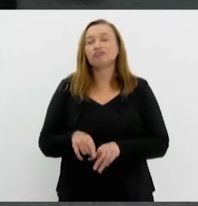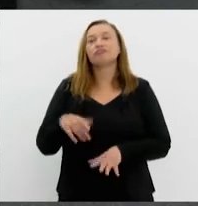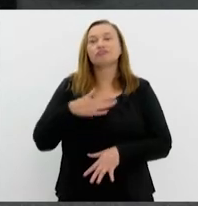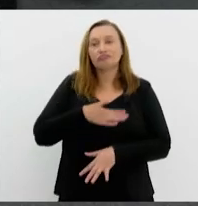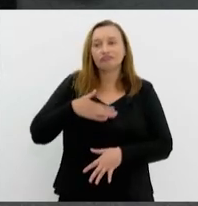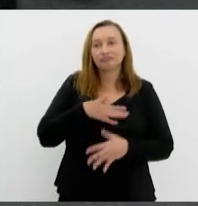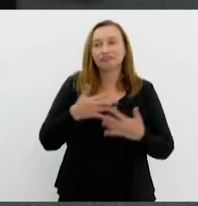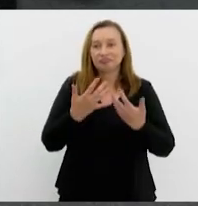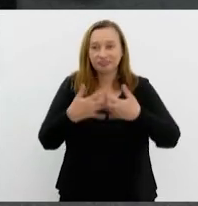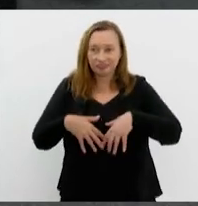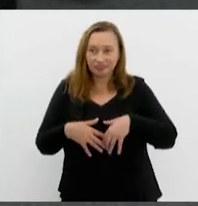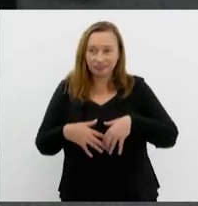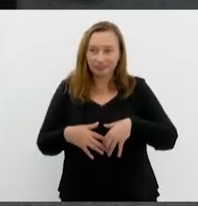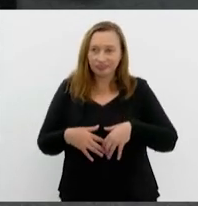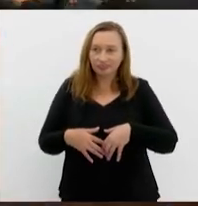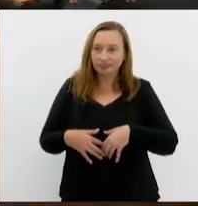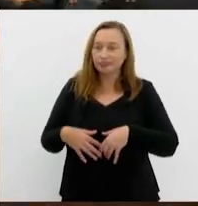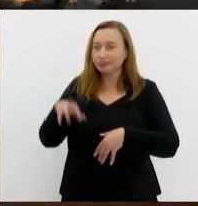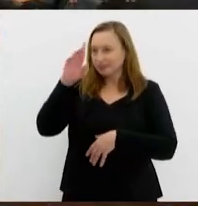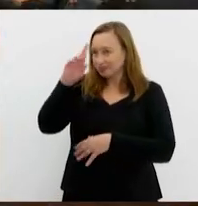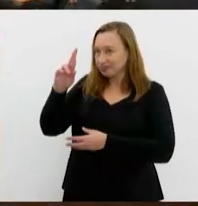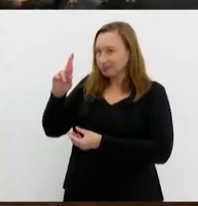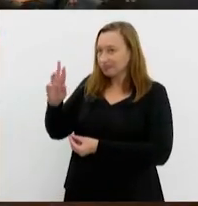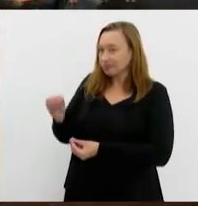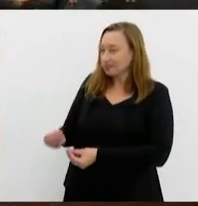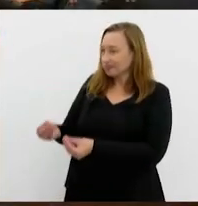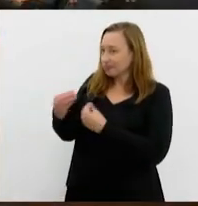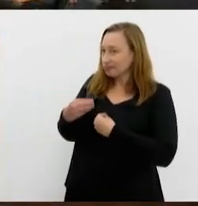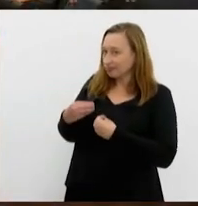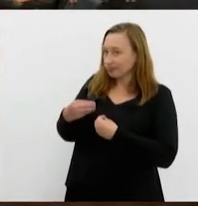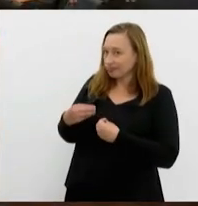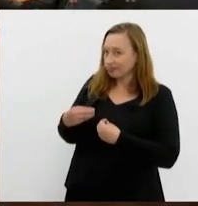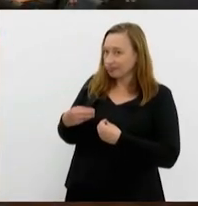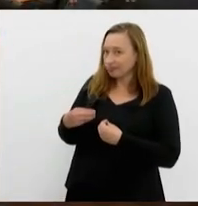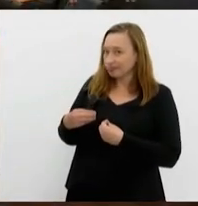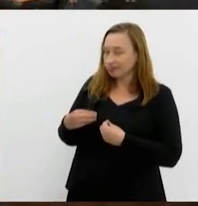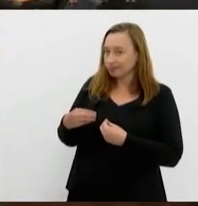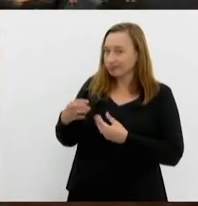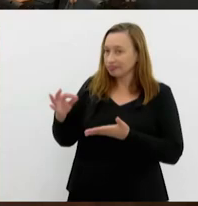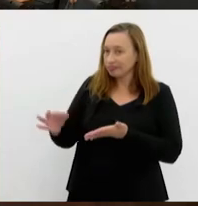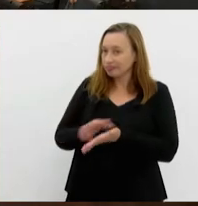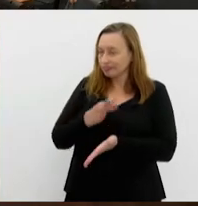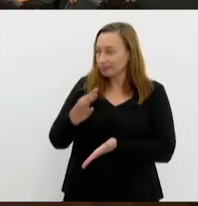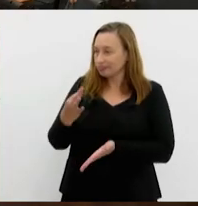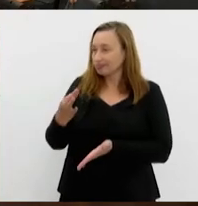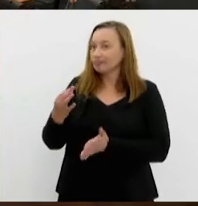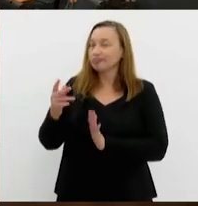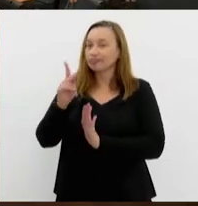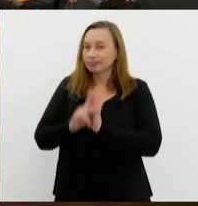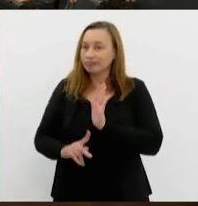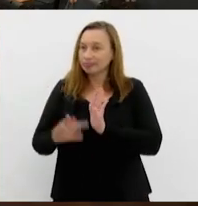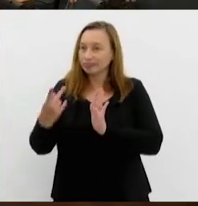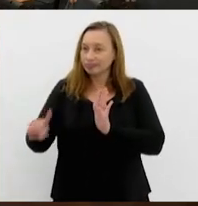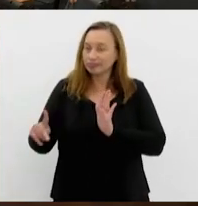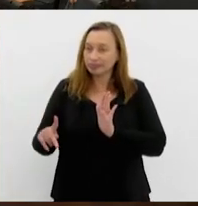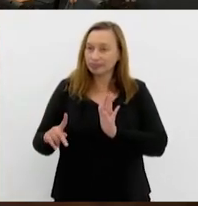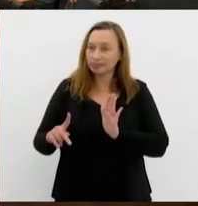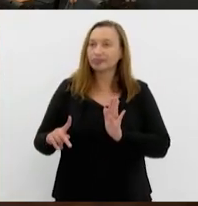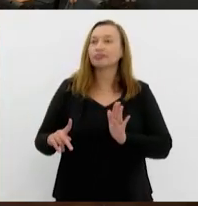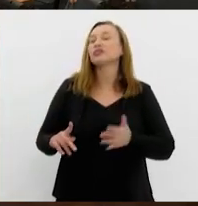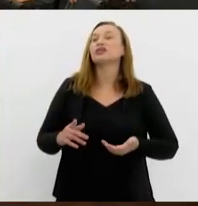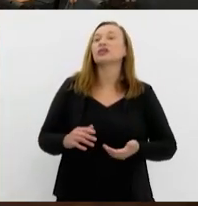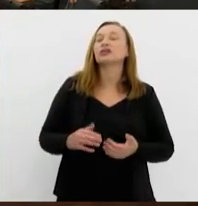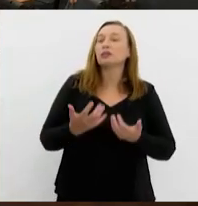Petrópolis. Vossa Excelência me concedeu uma coautoria num projeto seu, que depois virou lei, sobre Petrópolis, as